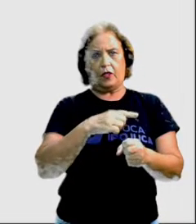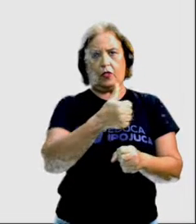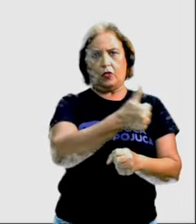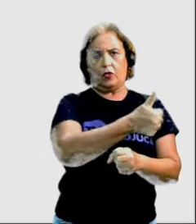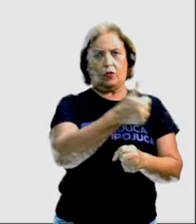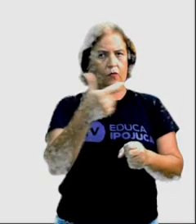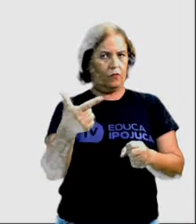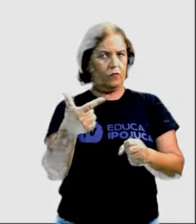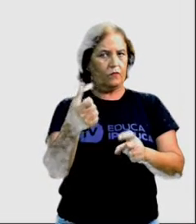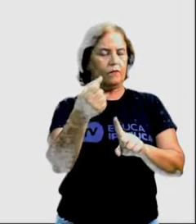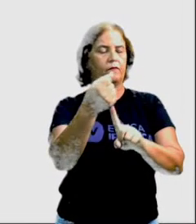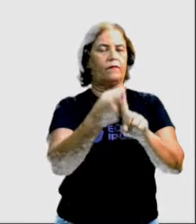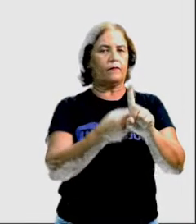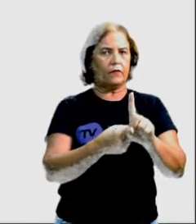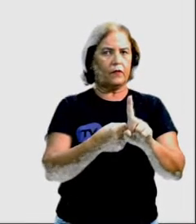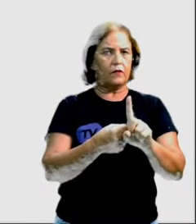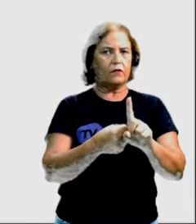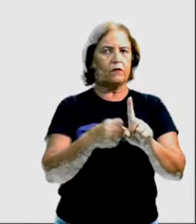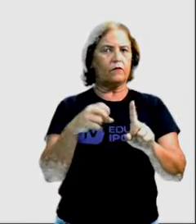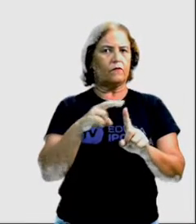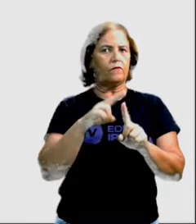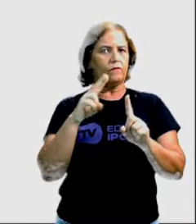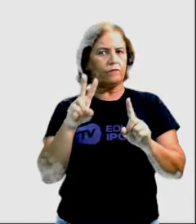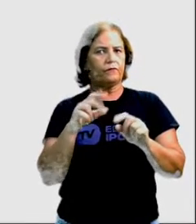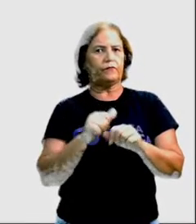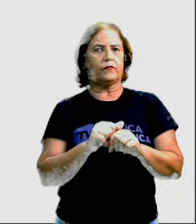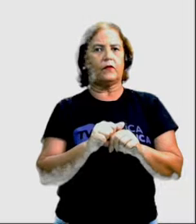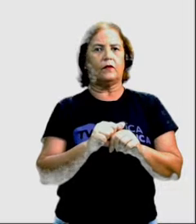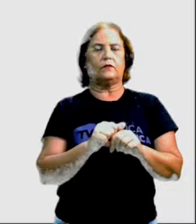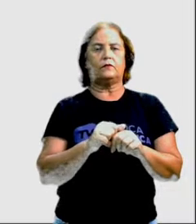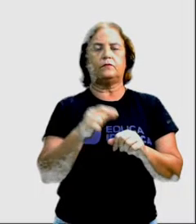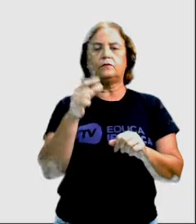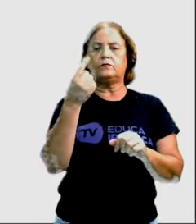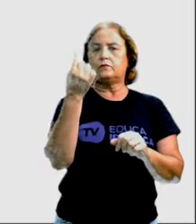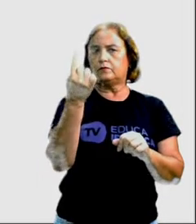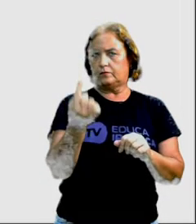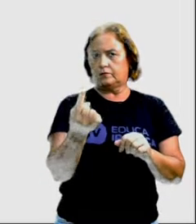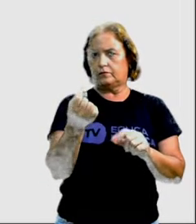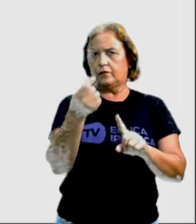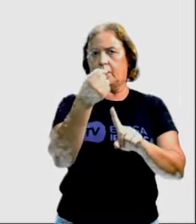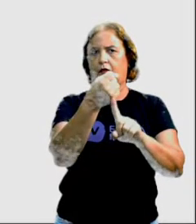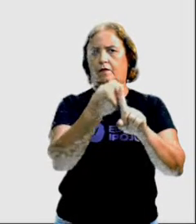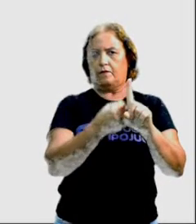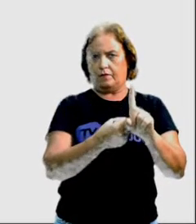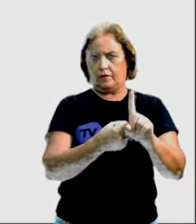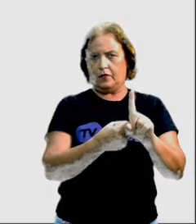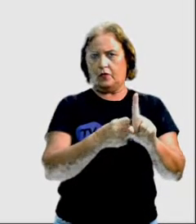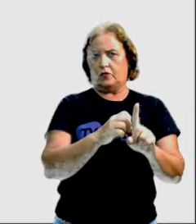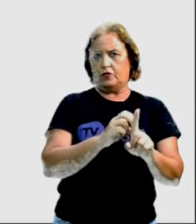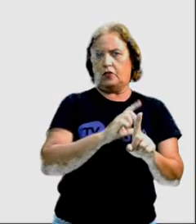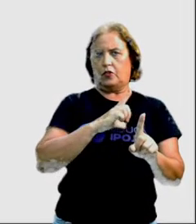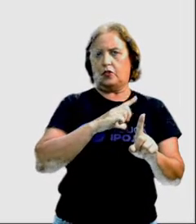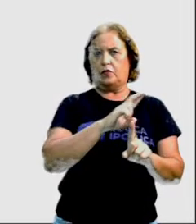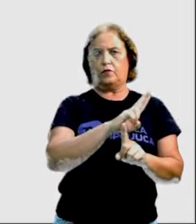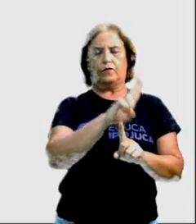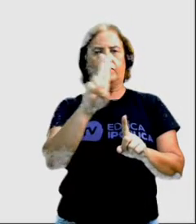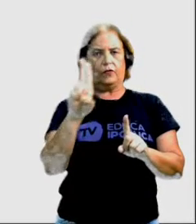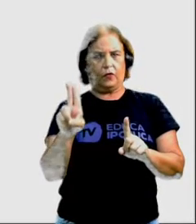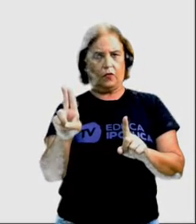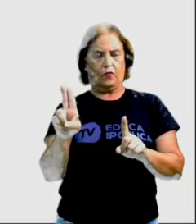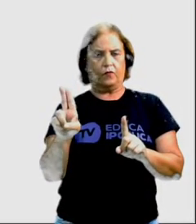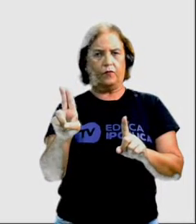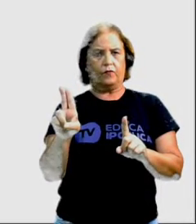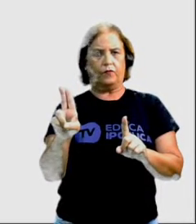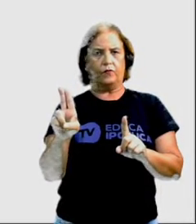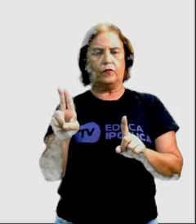presta bastante atenção para não esquecer tá criança casa mesmo ele é indicado por um homem e ele